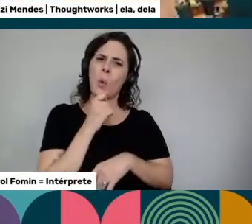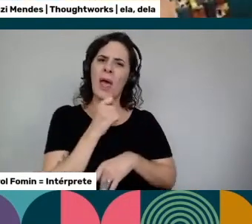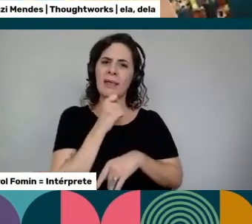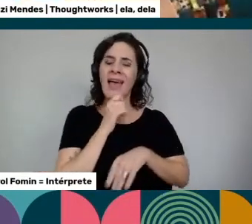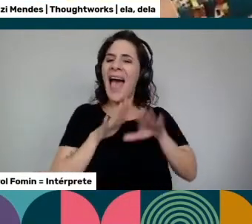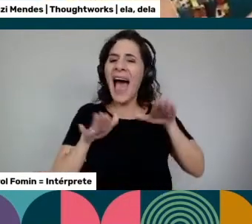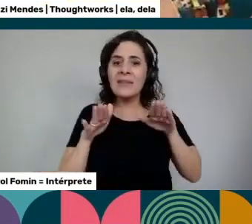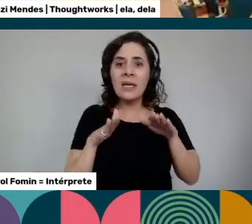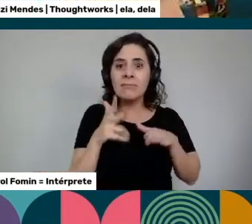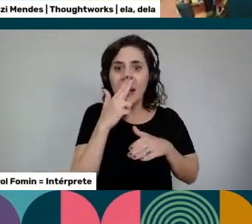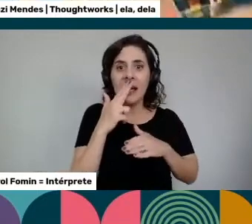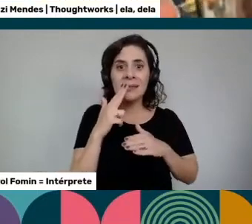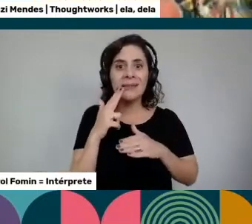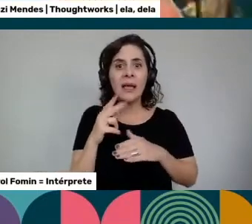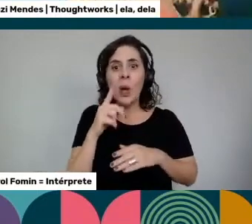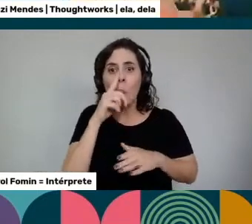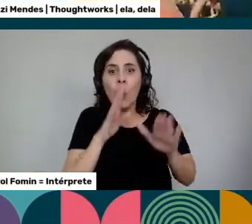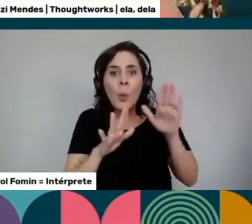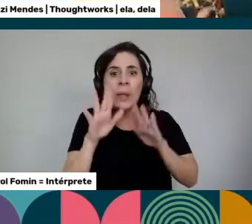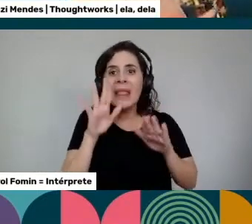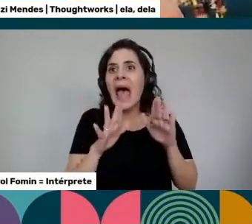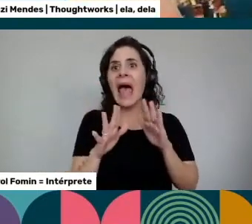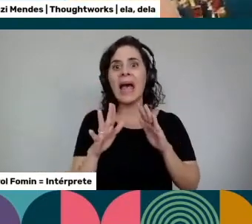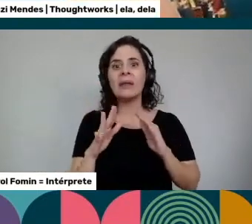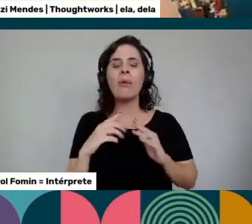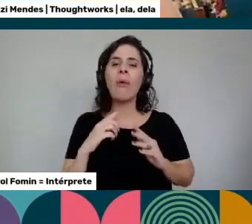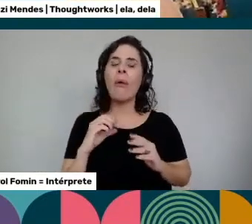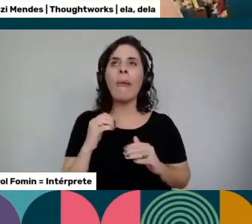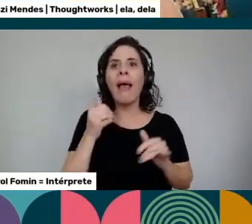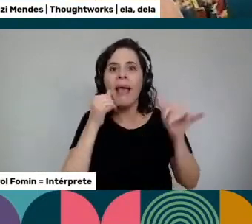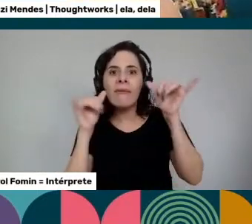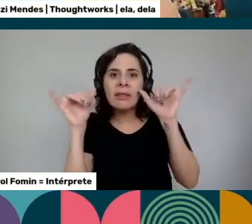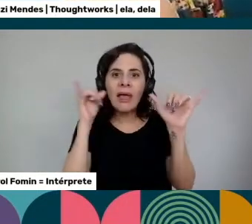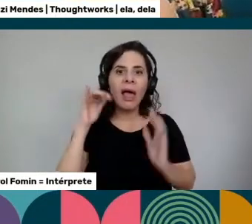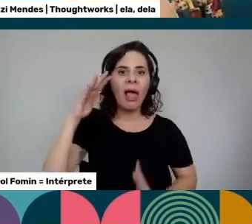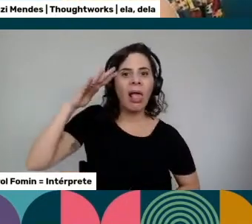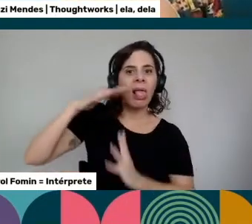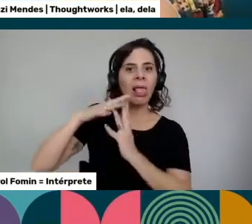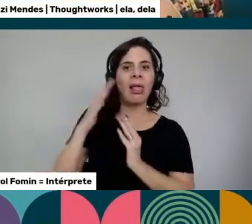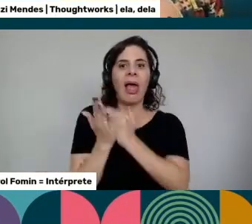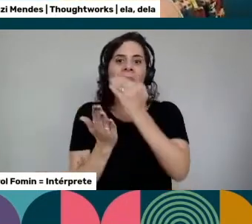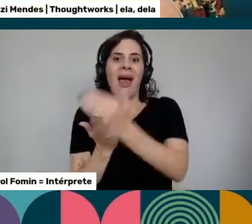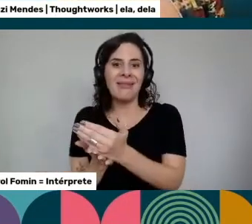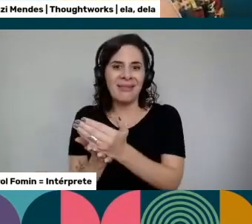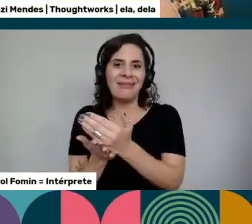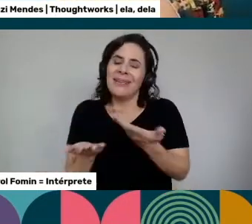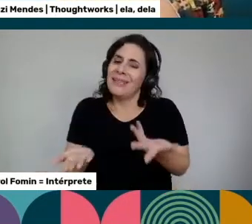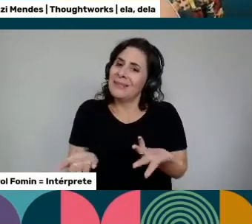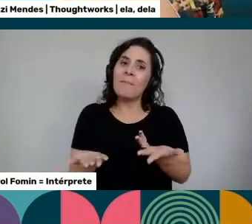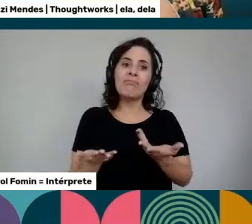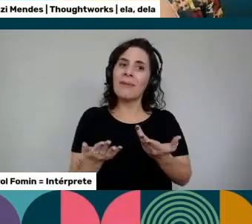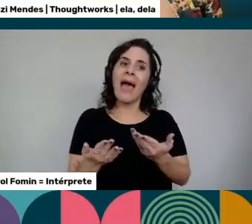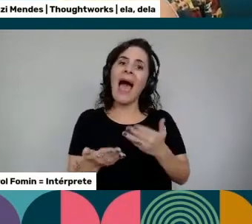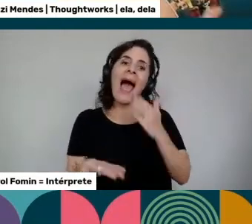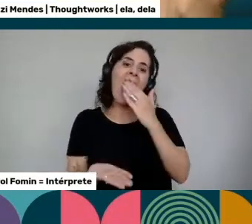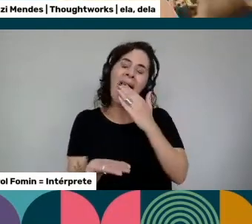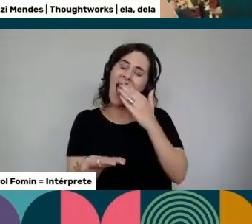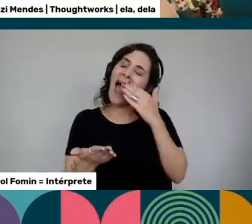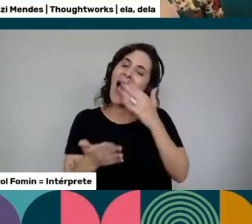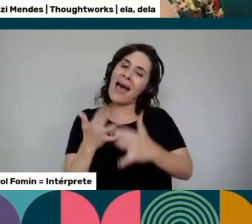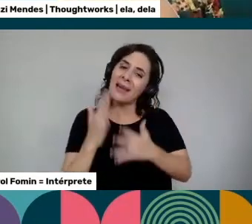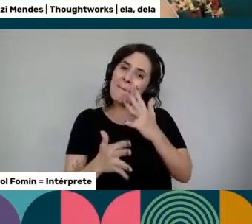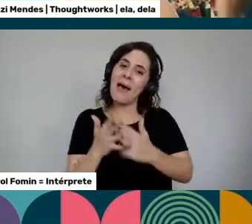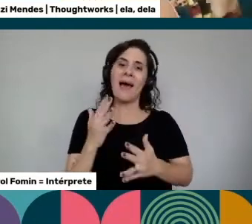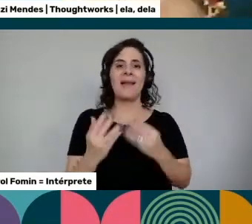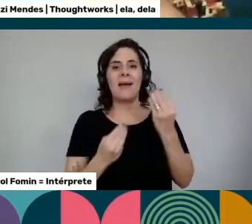ele bloqueia a entrada de uma pessoa que ia nos ajudar a construir um ambiente mais inclusivo, e às vezes a gente constrói